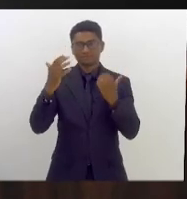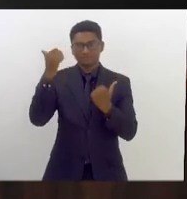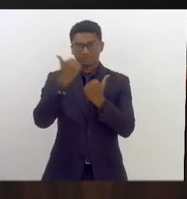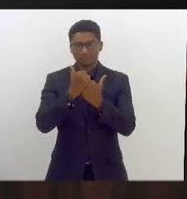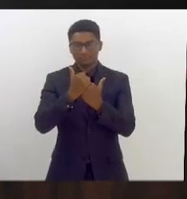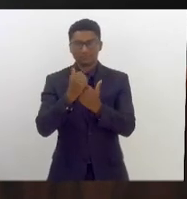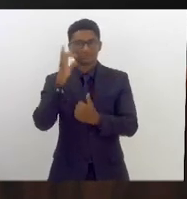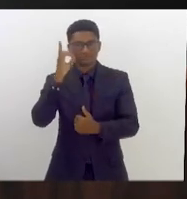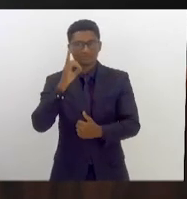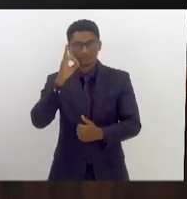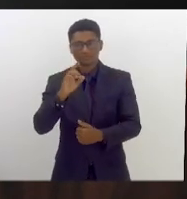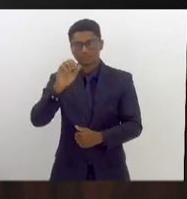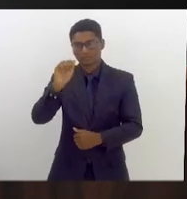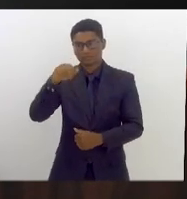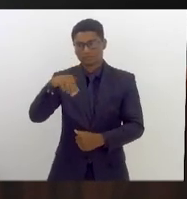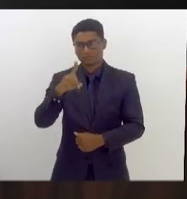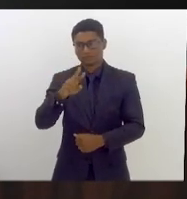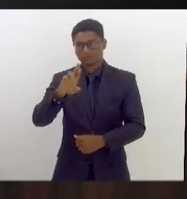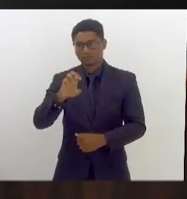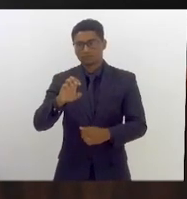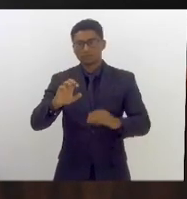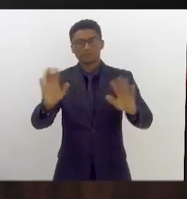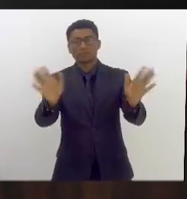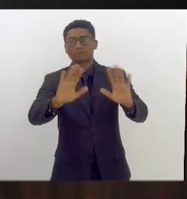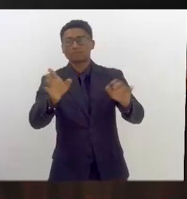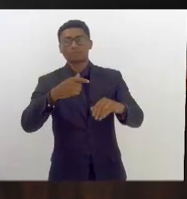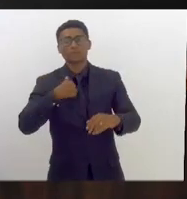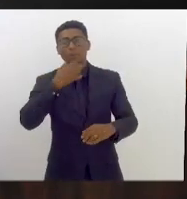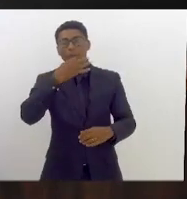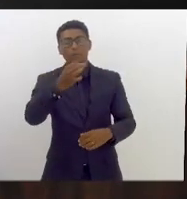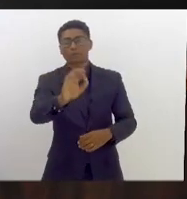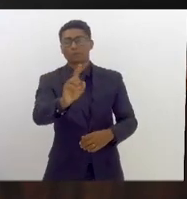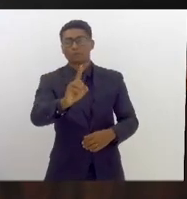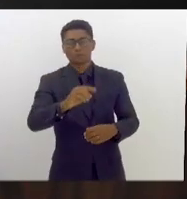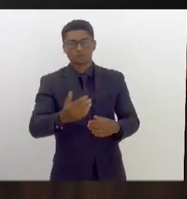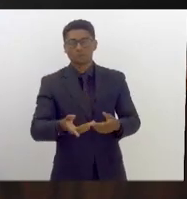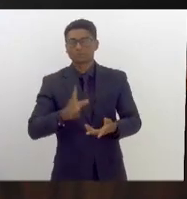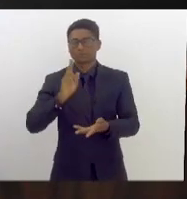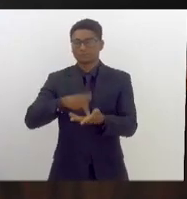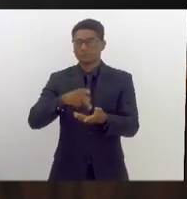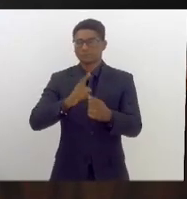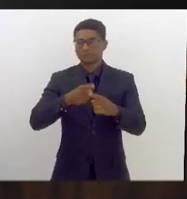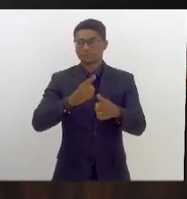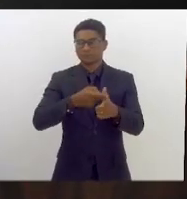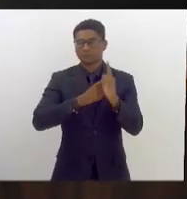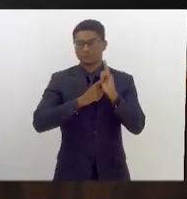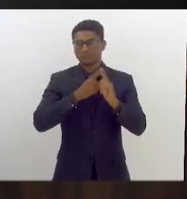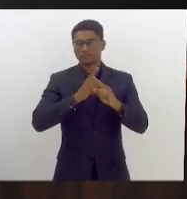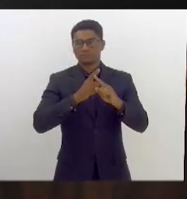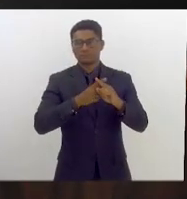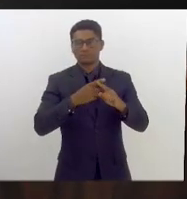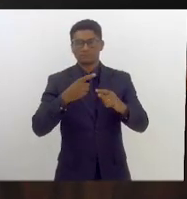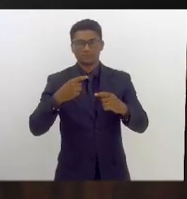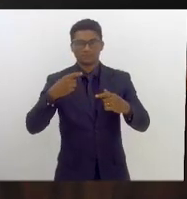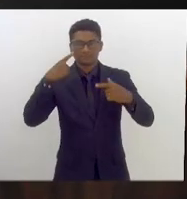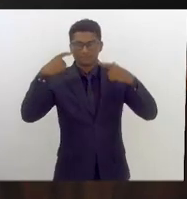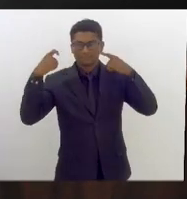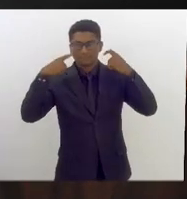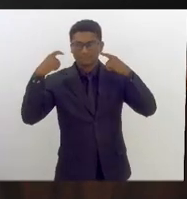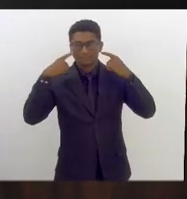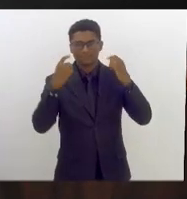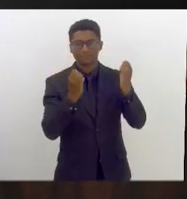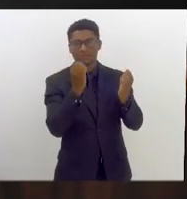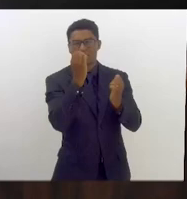deputado André Correia. Não, senhora presidente, eu não dei parecer. Ah, é verdade, perdão, porque a gente suspendeu por causa do alerta de incêndio.